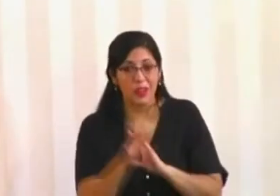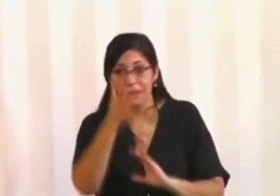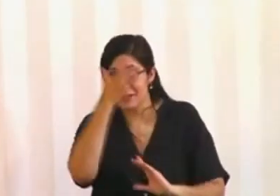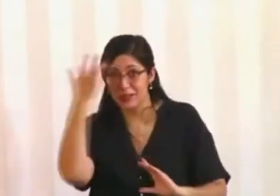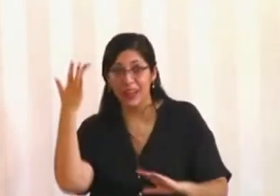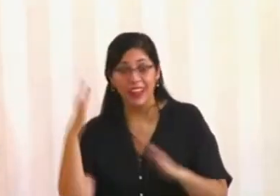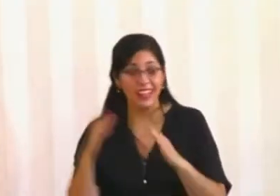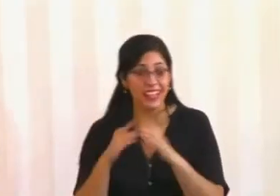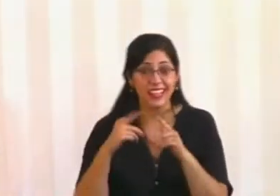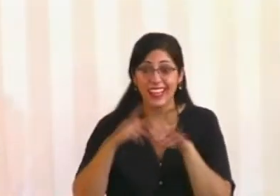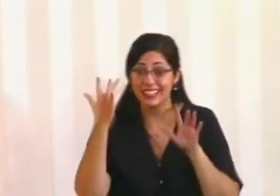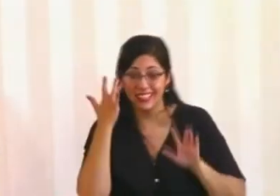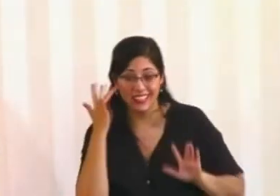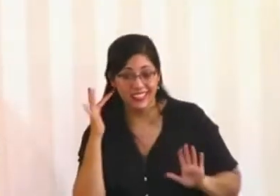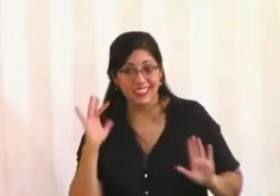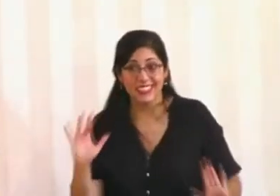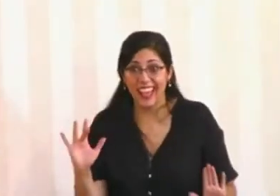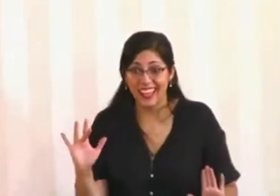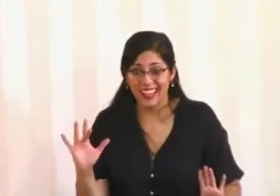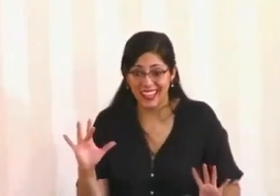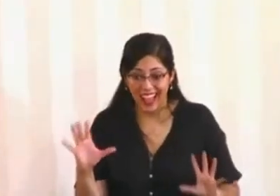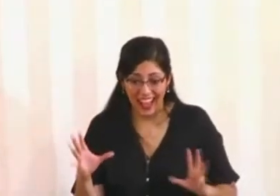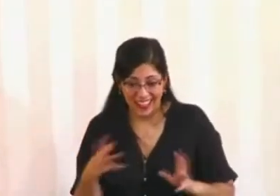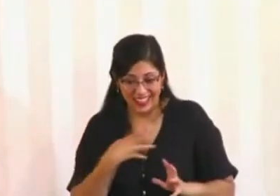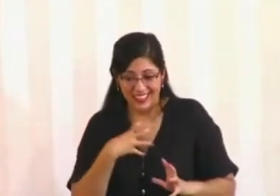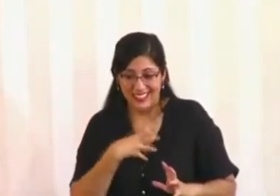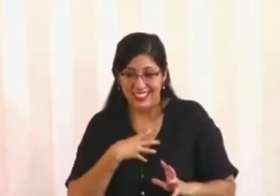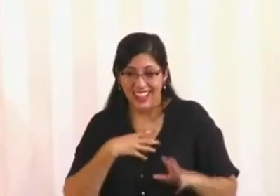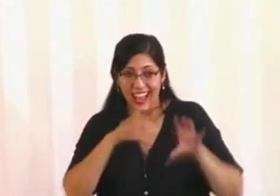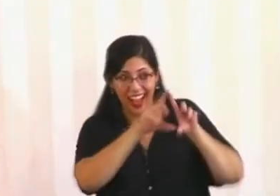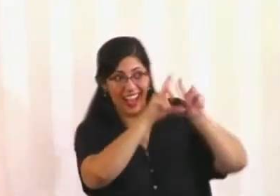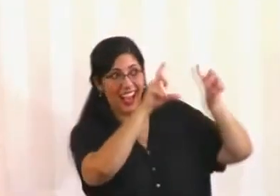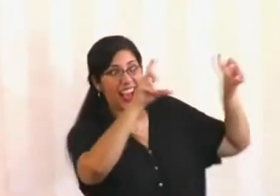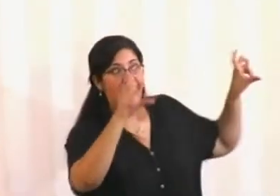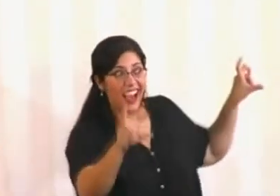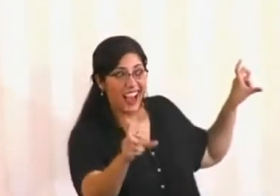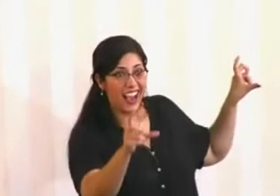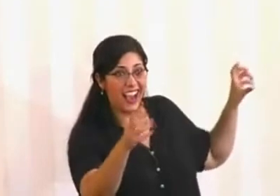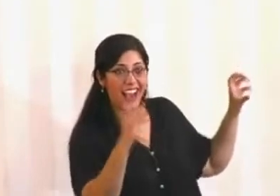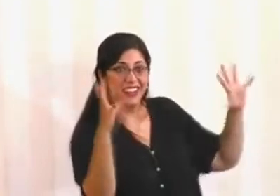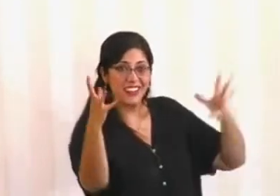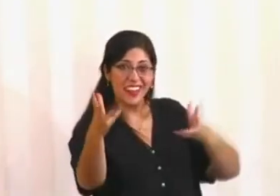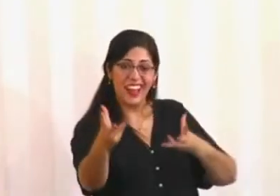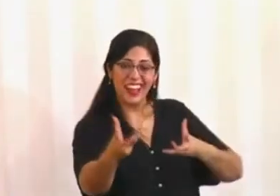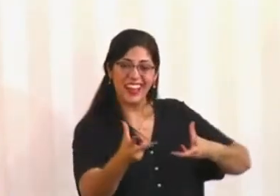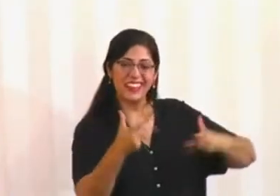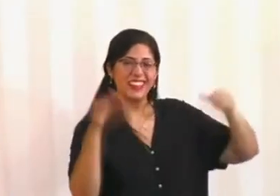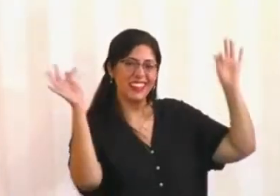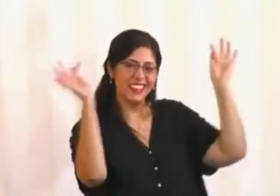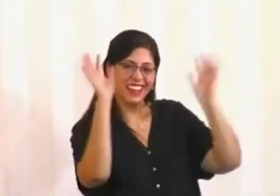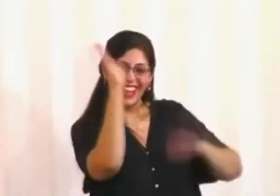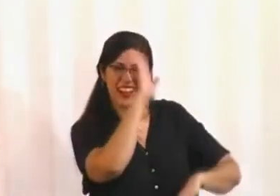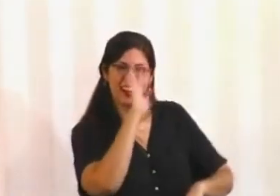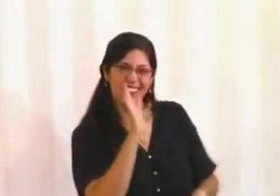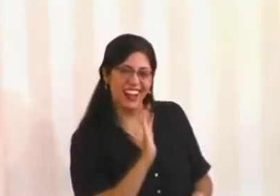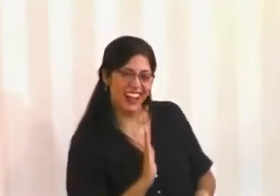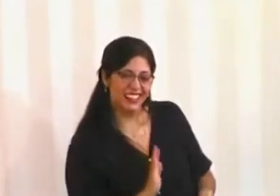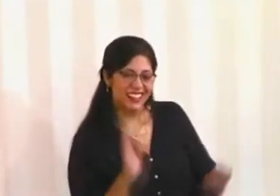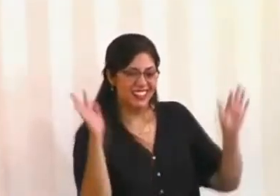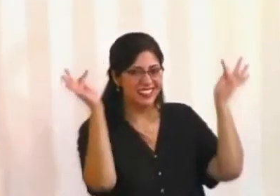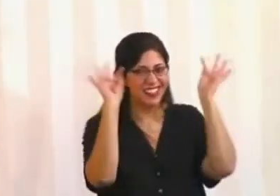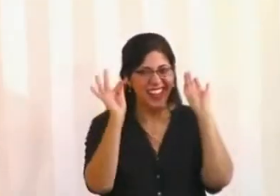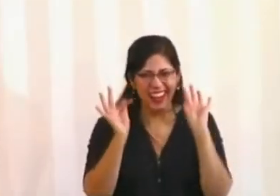nos receber? Será que a igreja presbiteriana da Lapa vai estar lá com uma faixa? Bem-vindo à casa, reverendo Henrique,